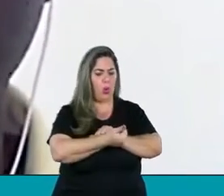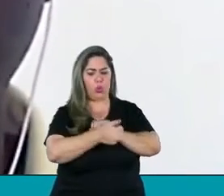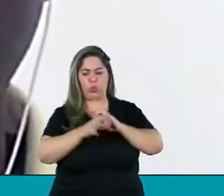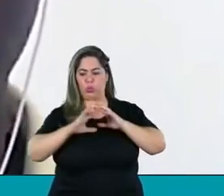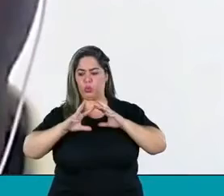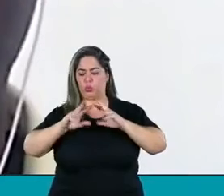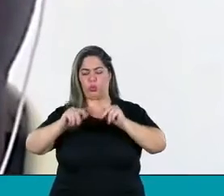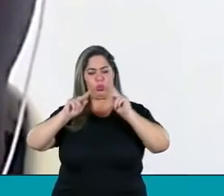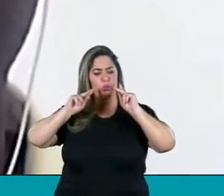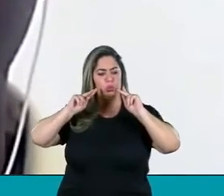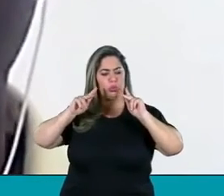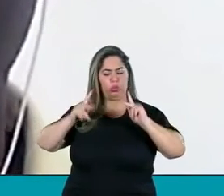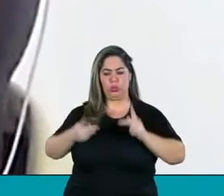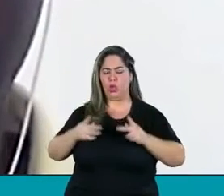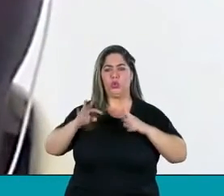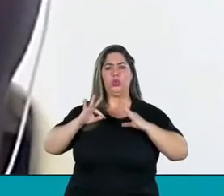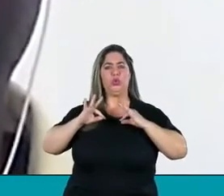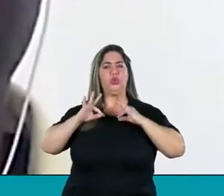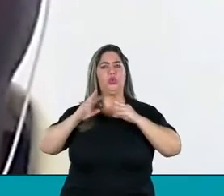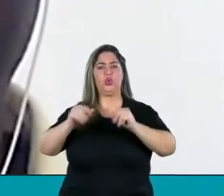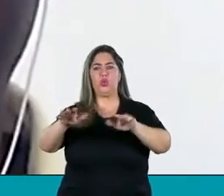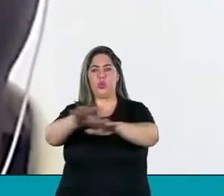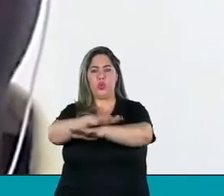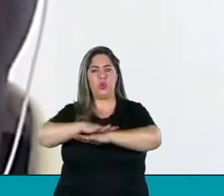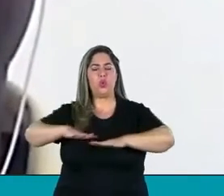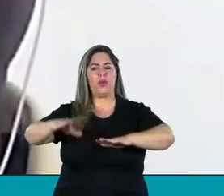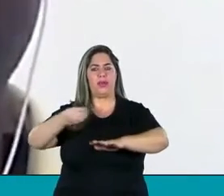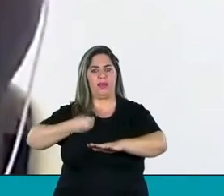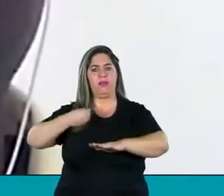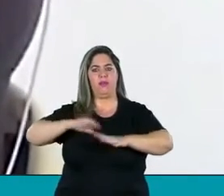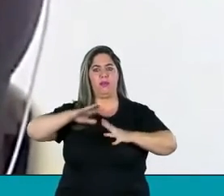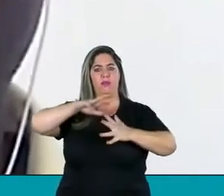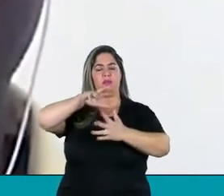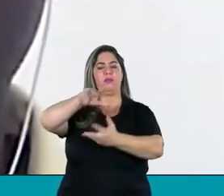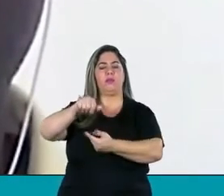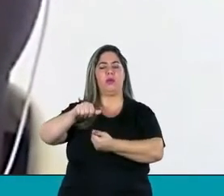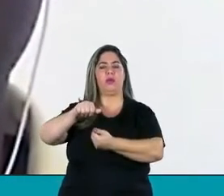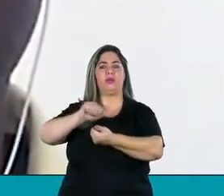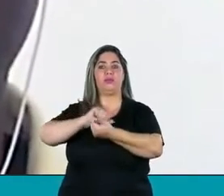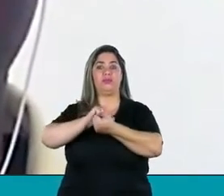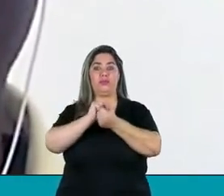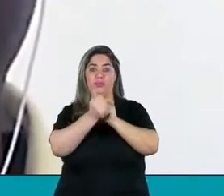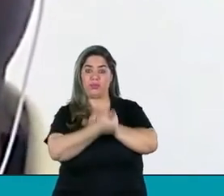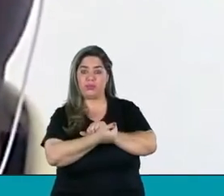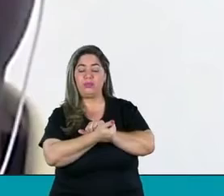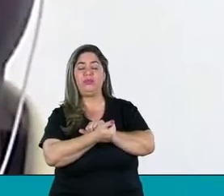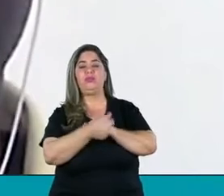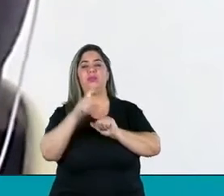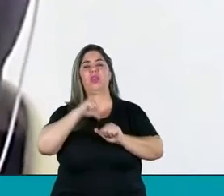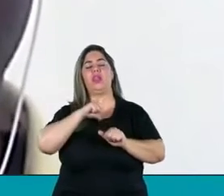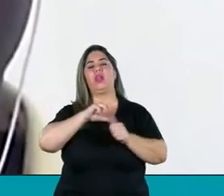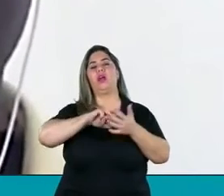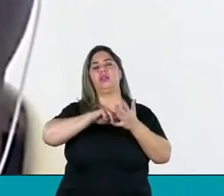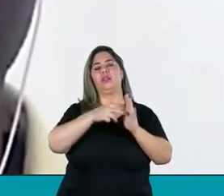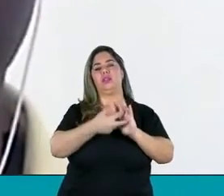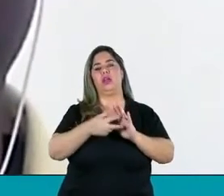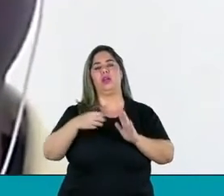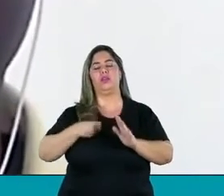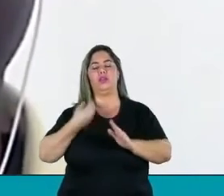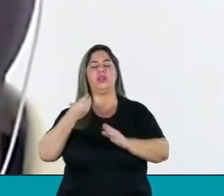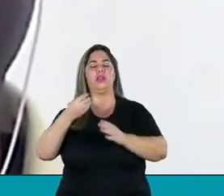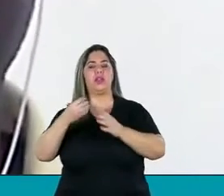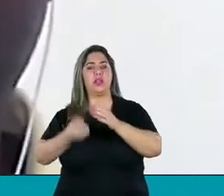seres vivos ao seu habitat, é dessa adaptação que se constitui o sentido da vida e produção